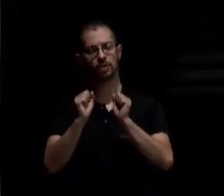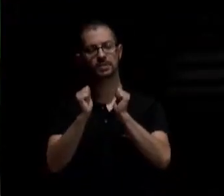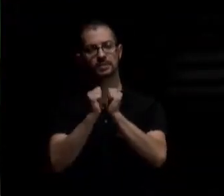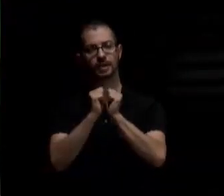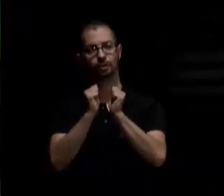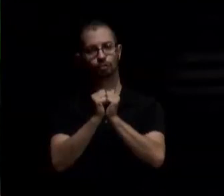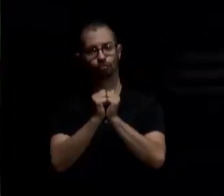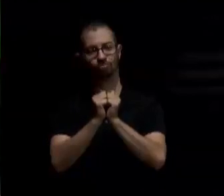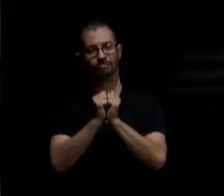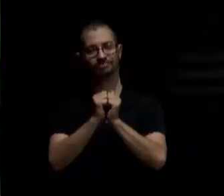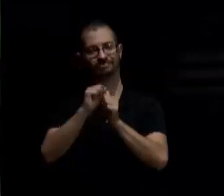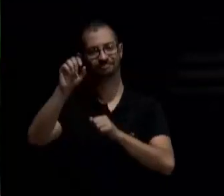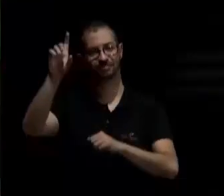juntos.